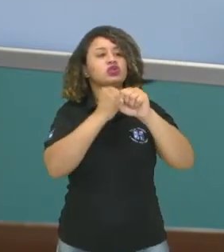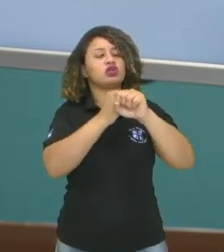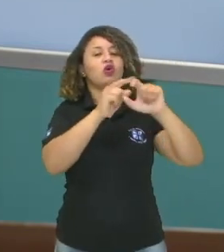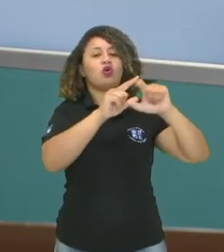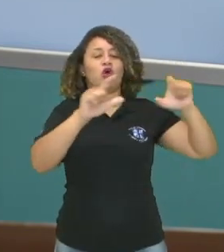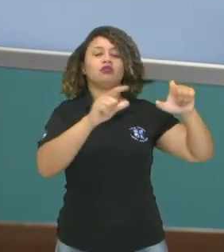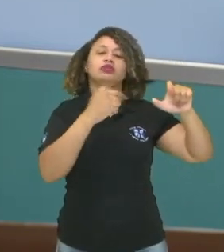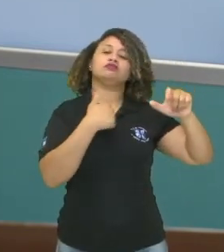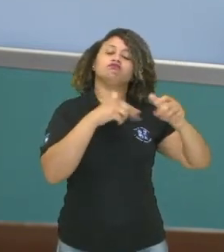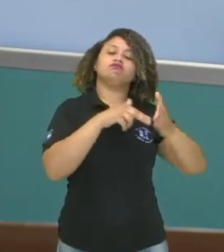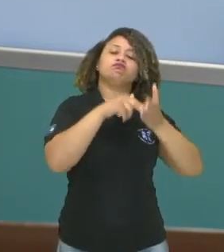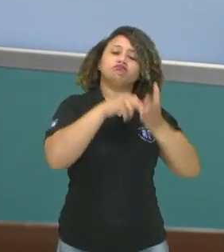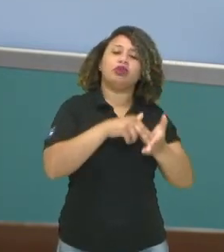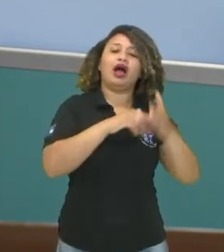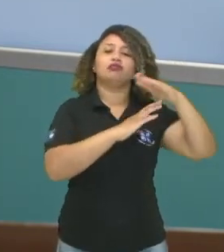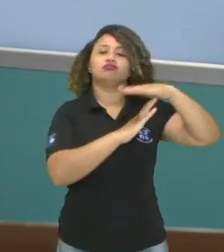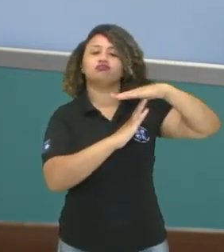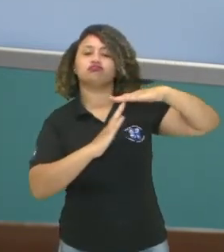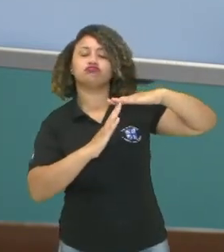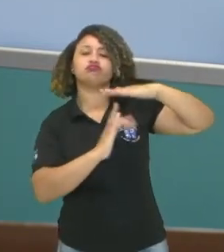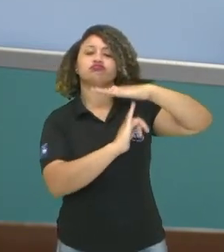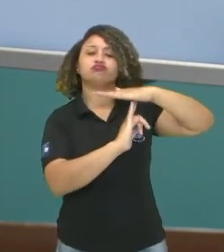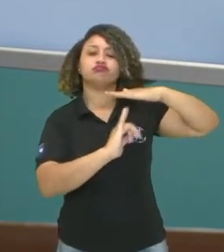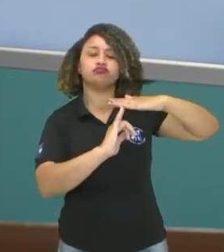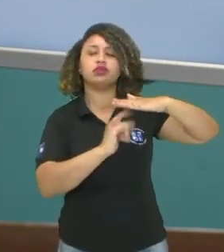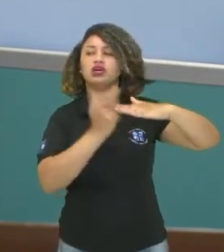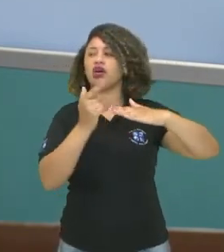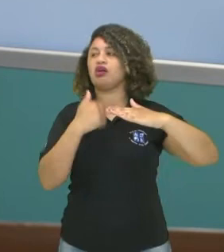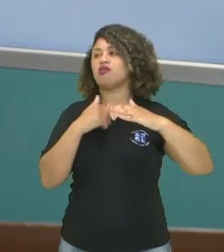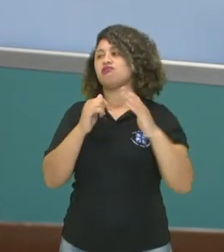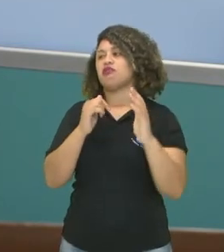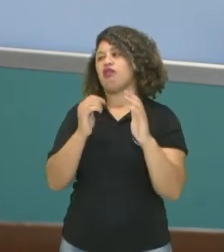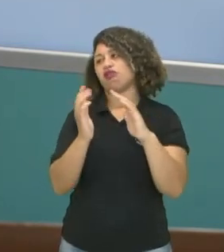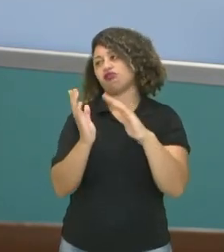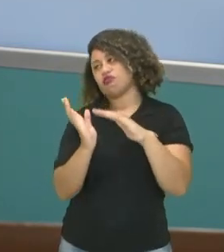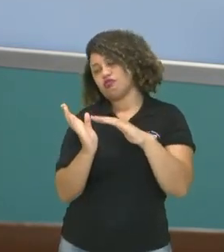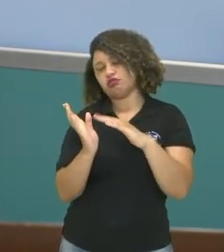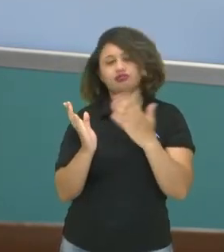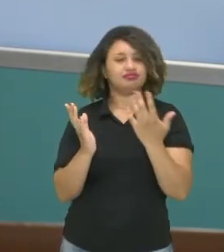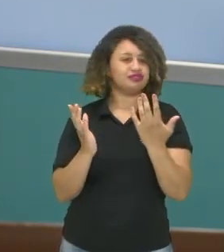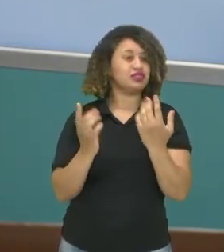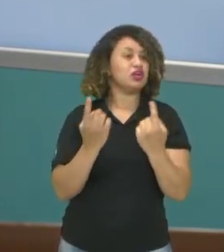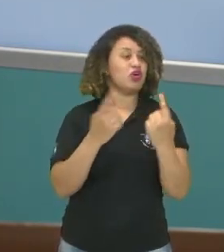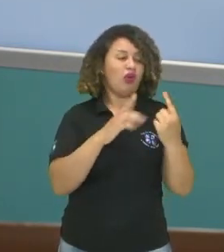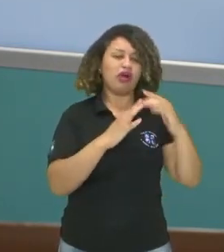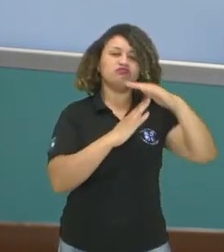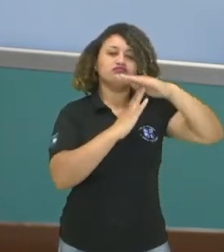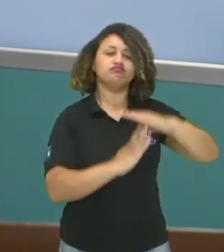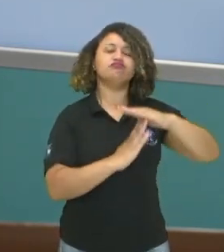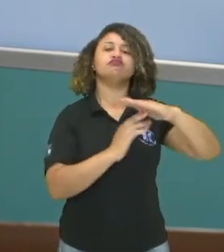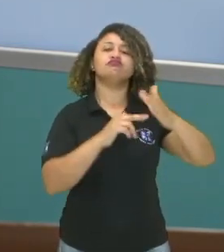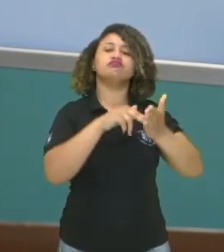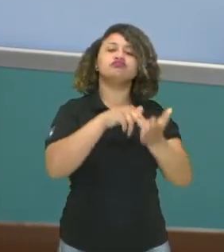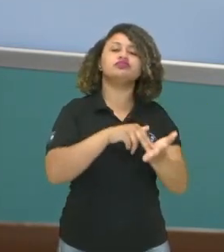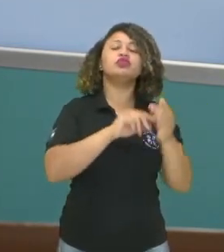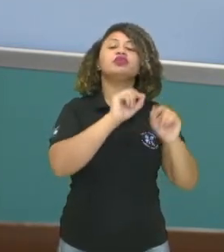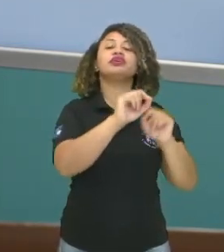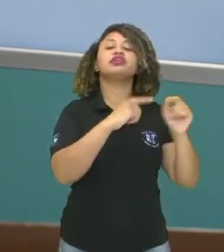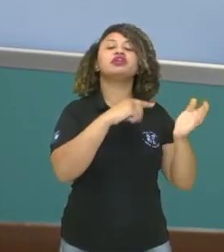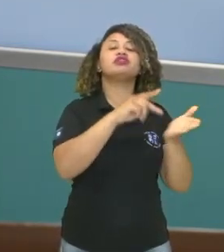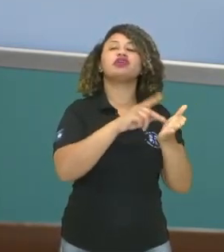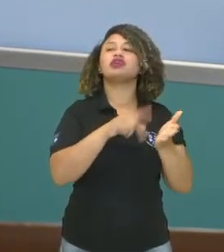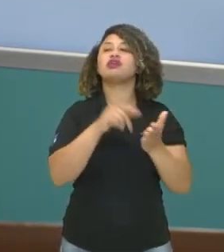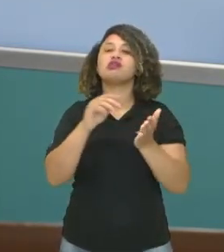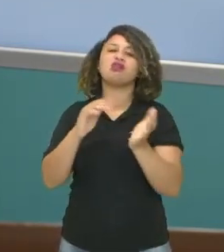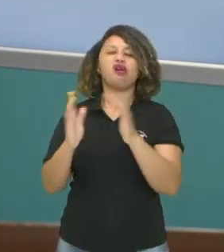forte, resistindo, e a outra desmoronando. Qual está em pé e forte? Aqui tem a verdade. E qual